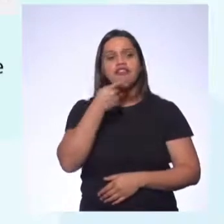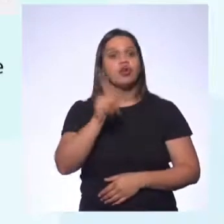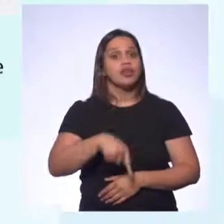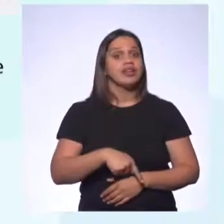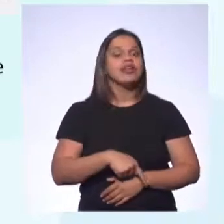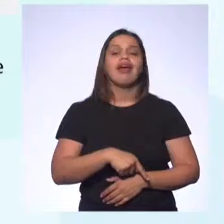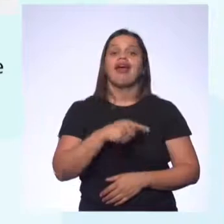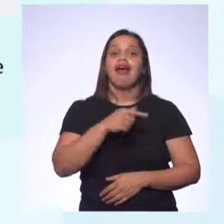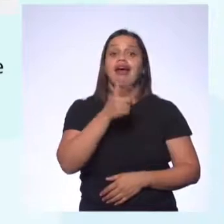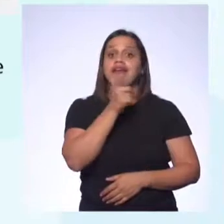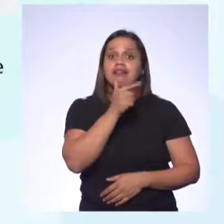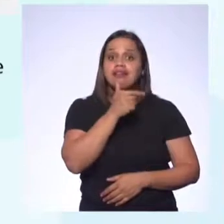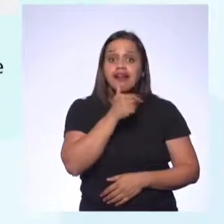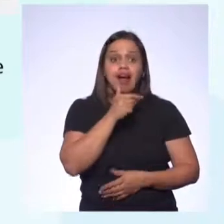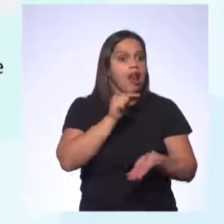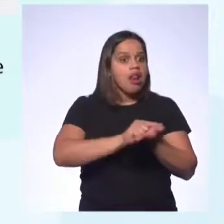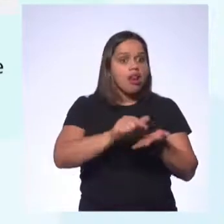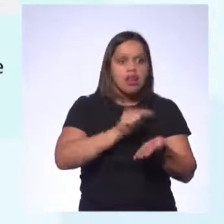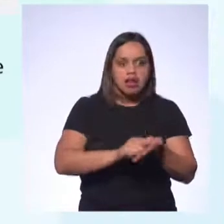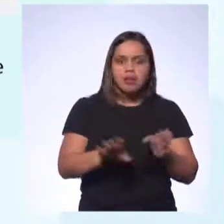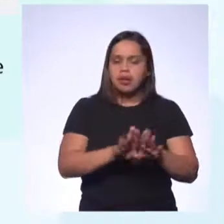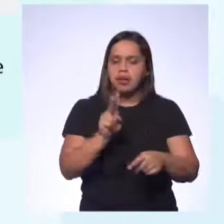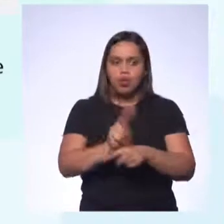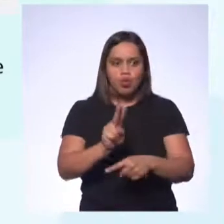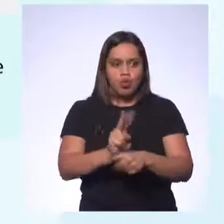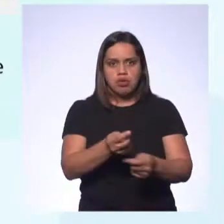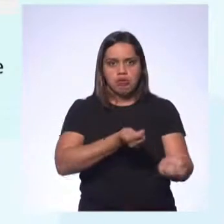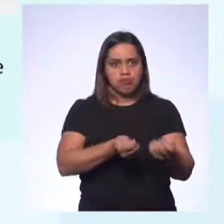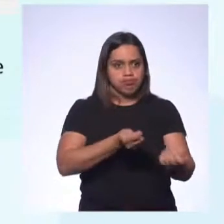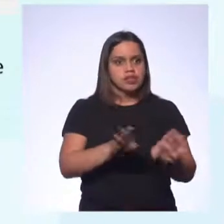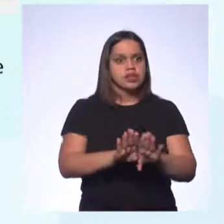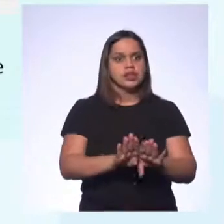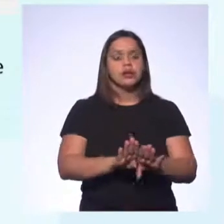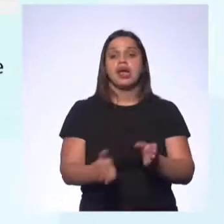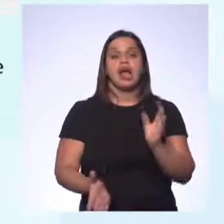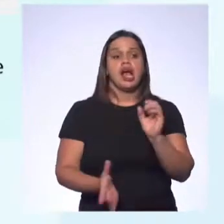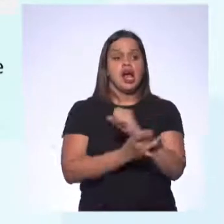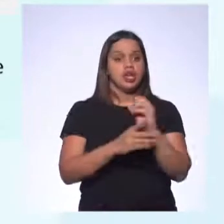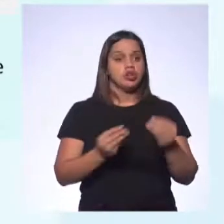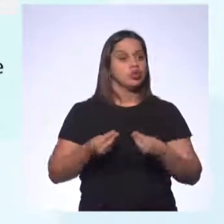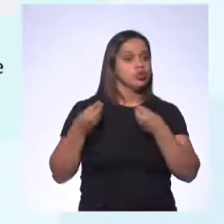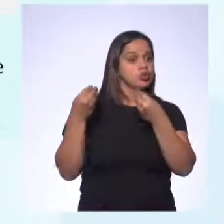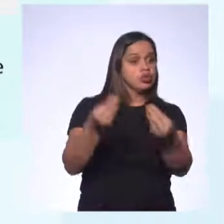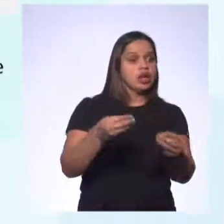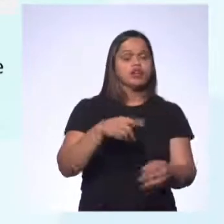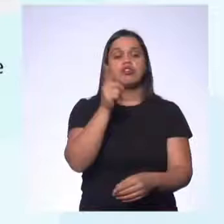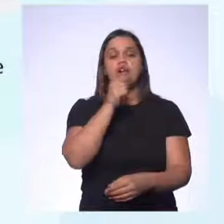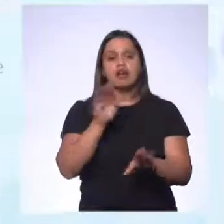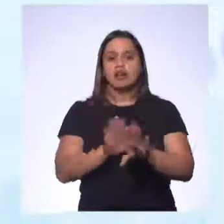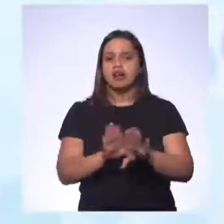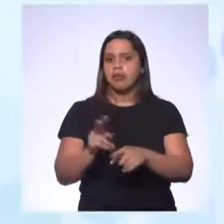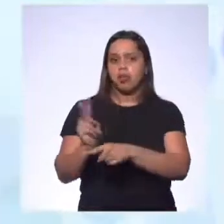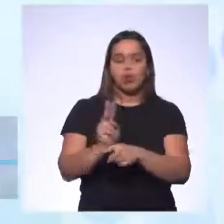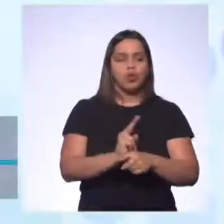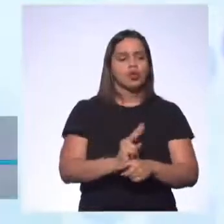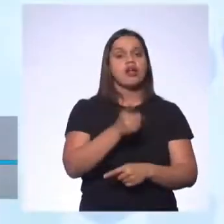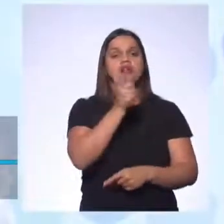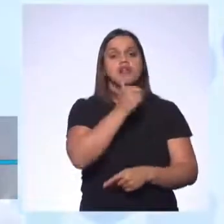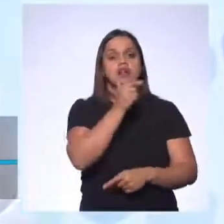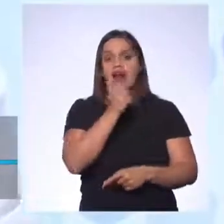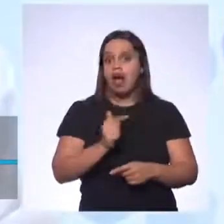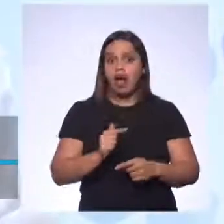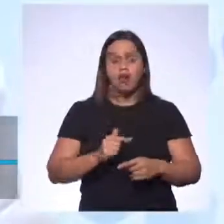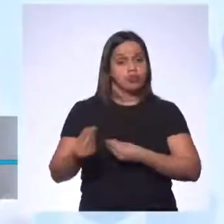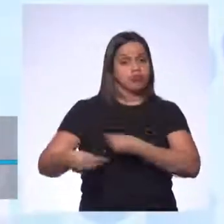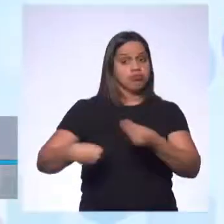saneamento. Garantir disponibilidade e manejo sustentável da água e saneamento para todos. Então, às vezes,